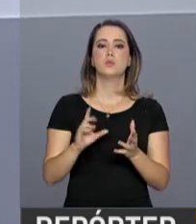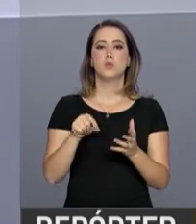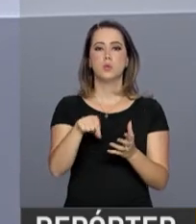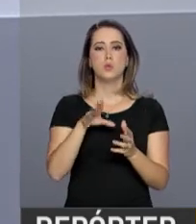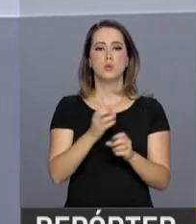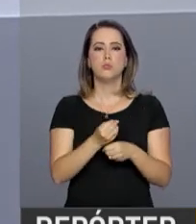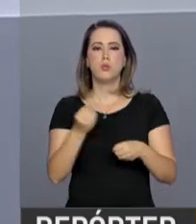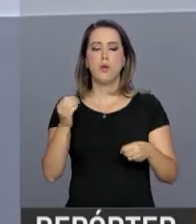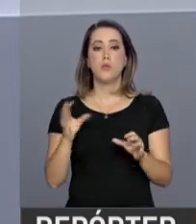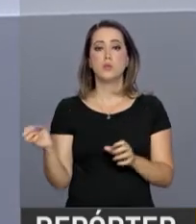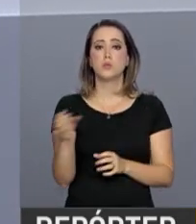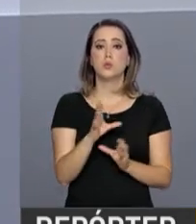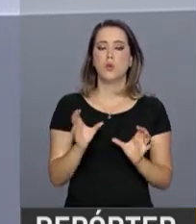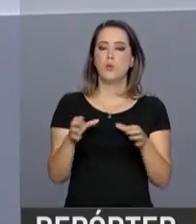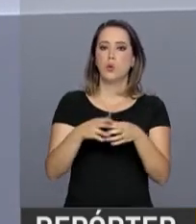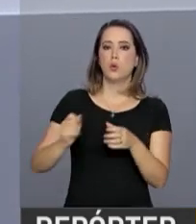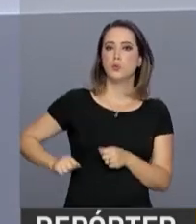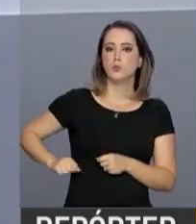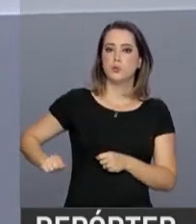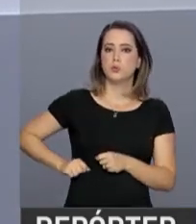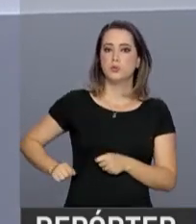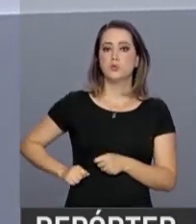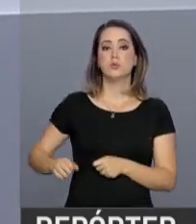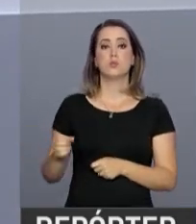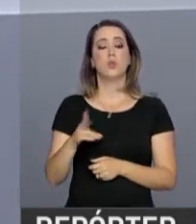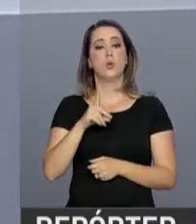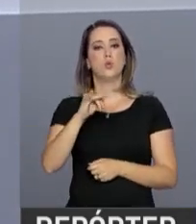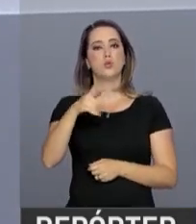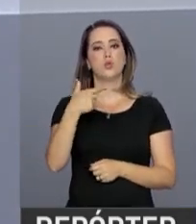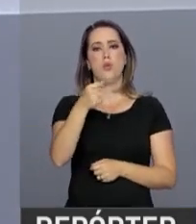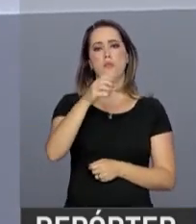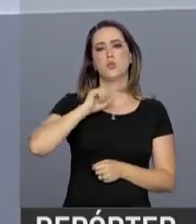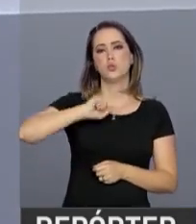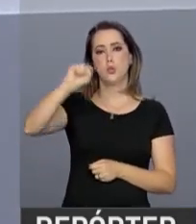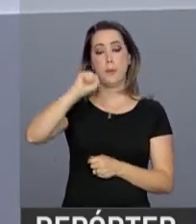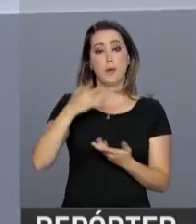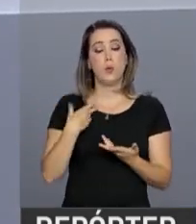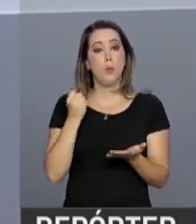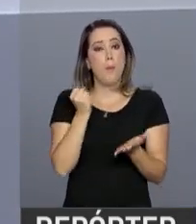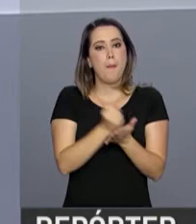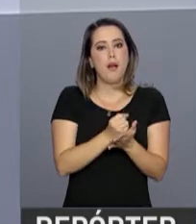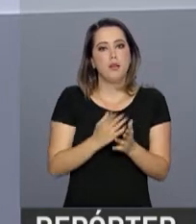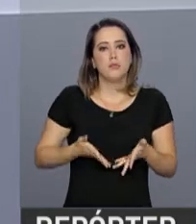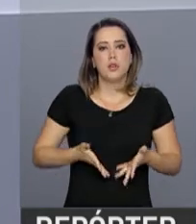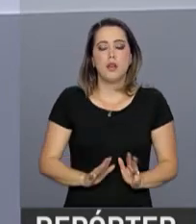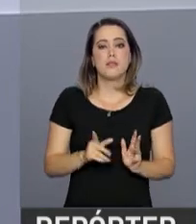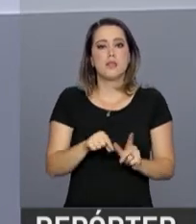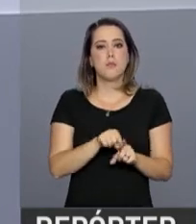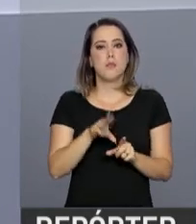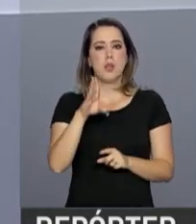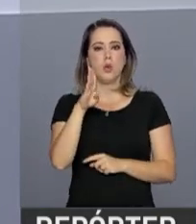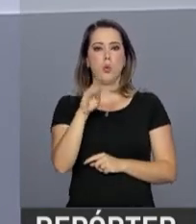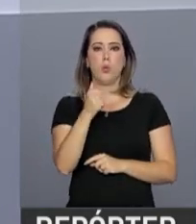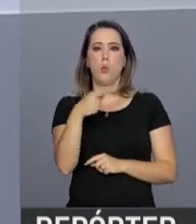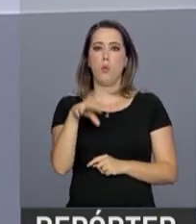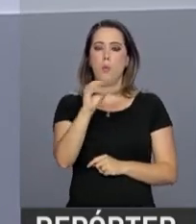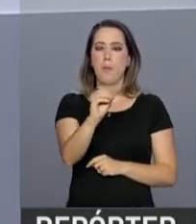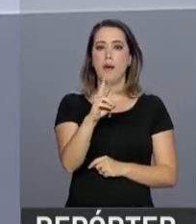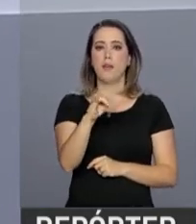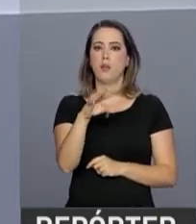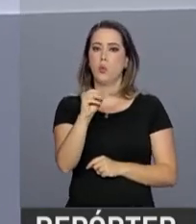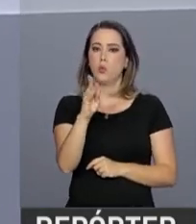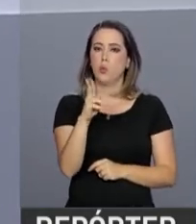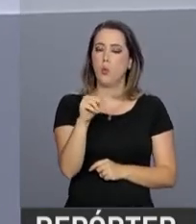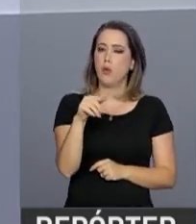da formatura de uma nova turma de diplomatas. A data de 20 de abril marca o nascimento do Barão do Rio Branco, patrono